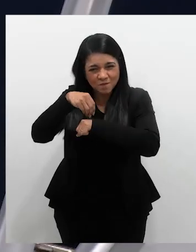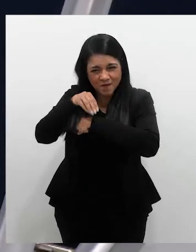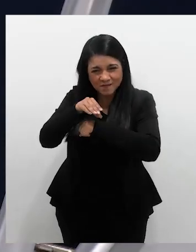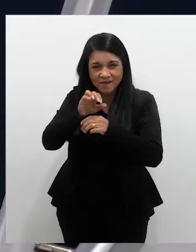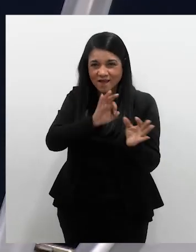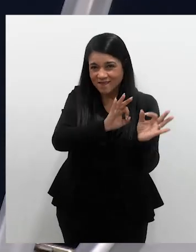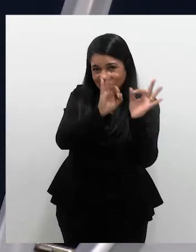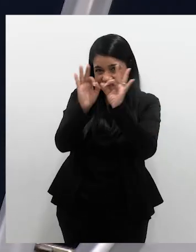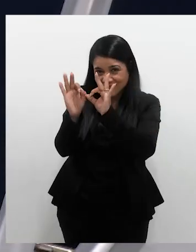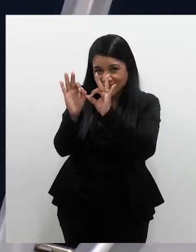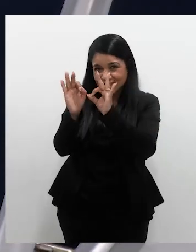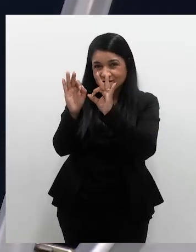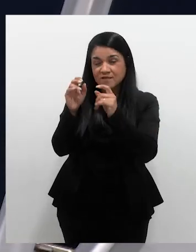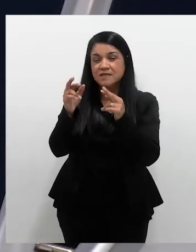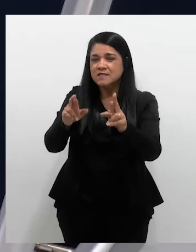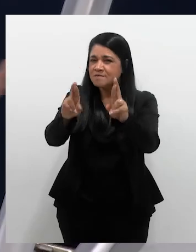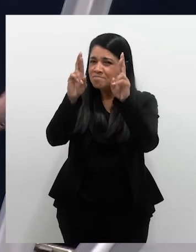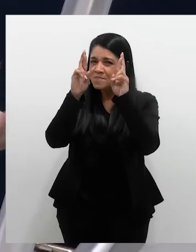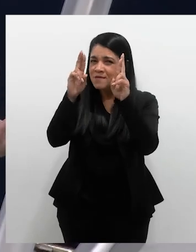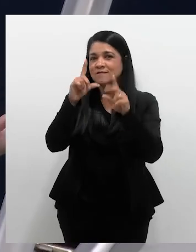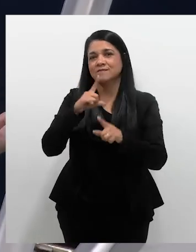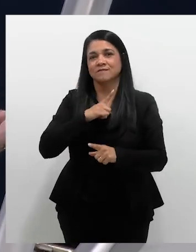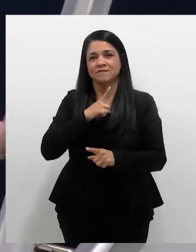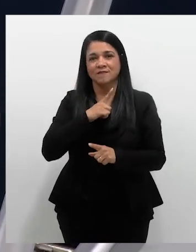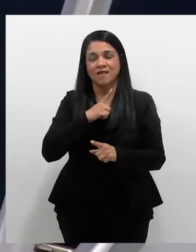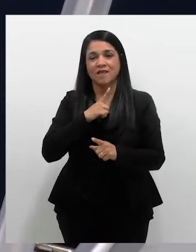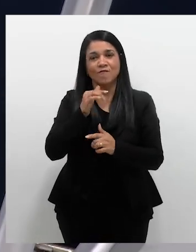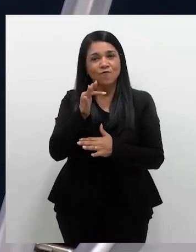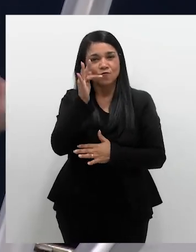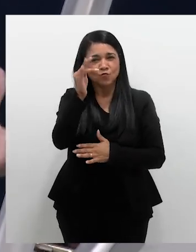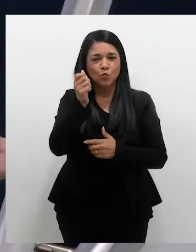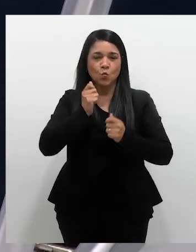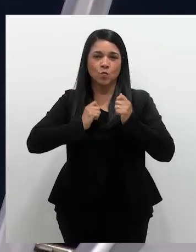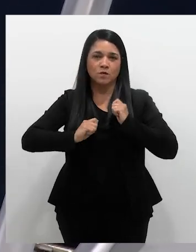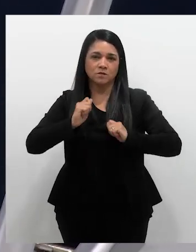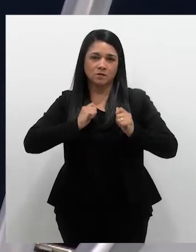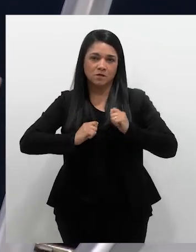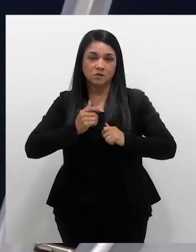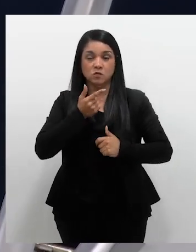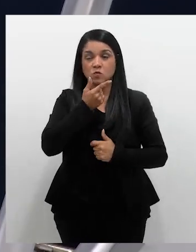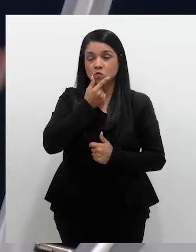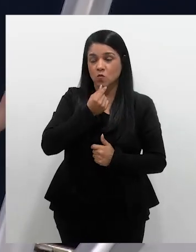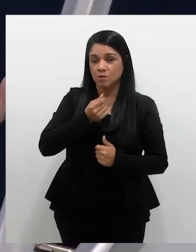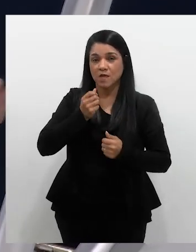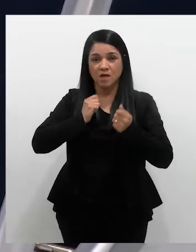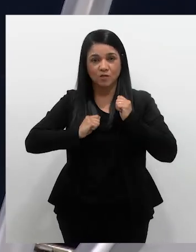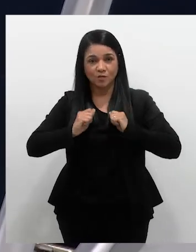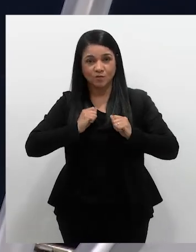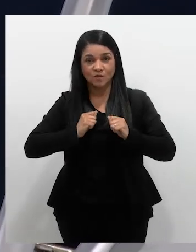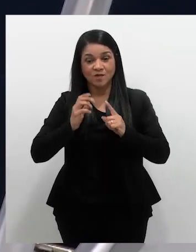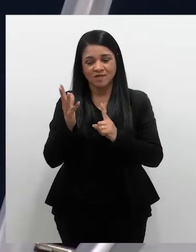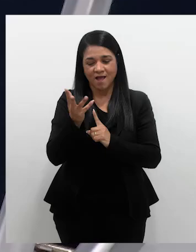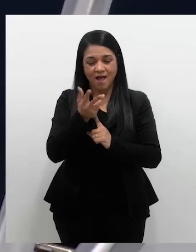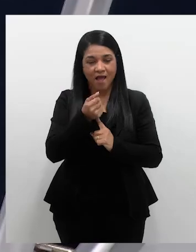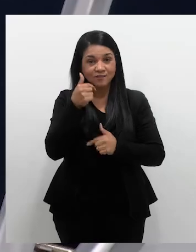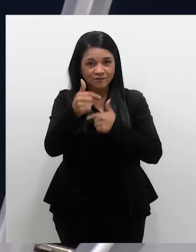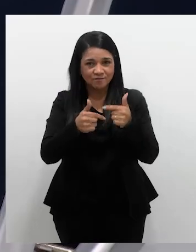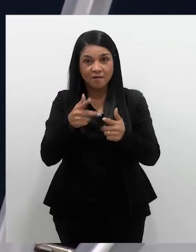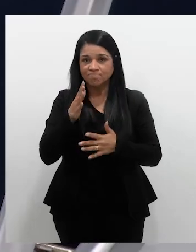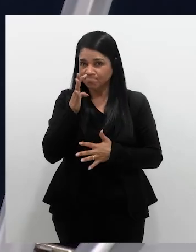estão assistindo aí, que têm a esperança de ser atriz, de ser ator, de trabalhar com arte, não